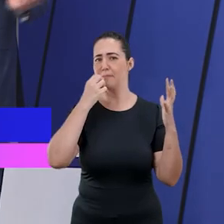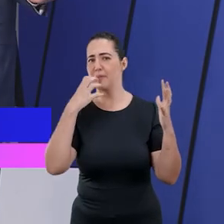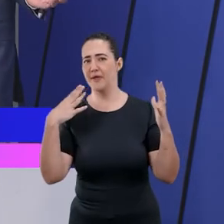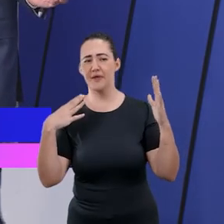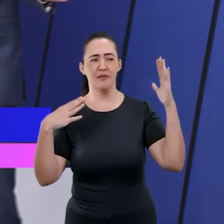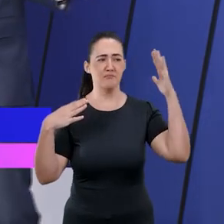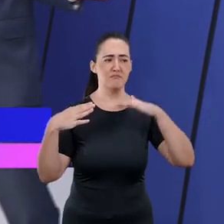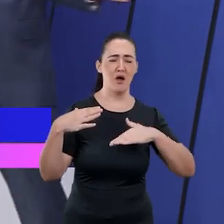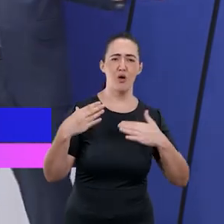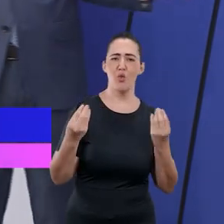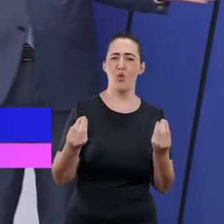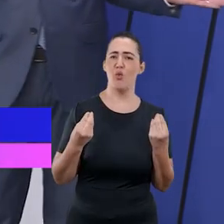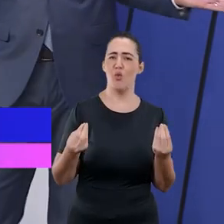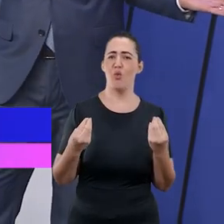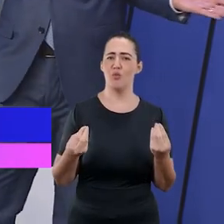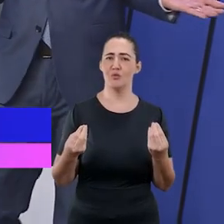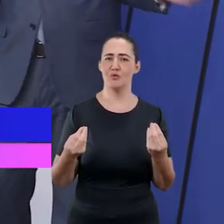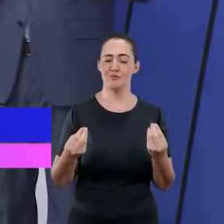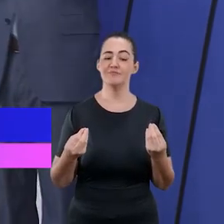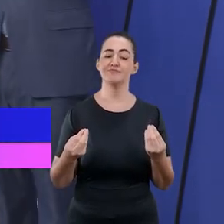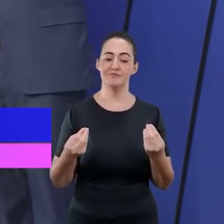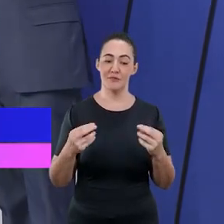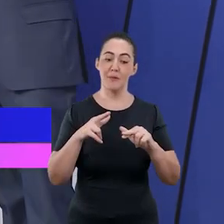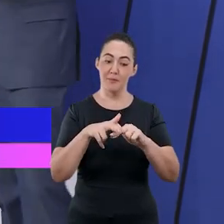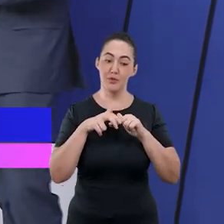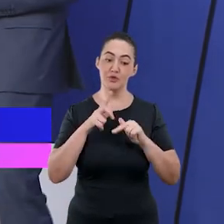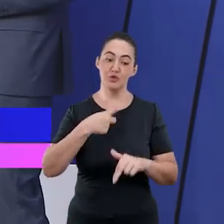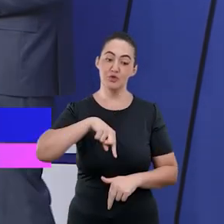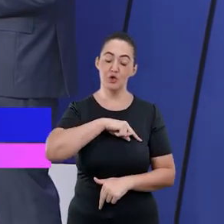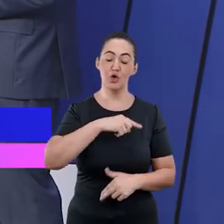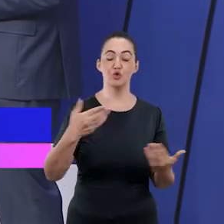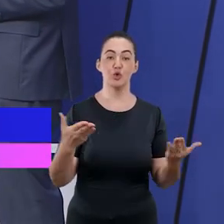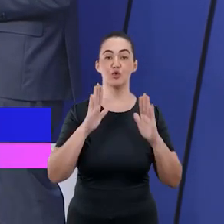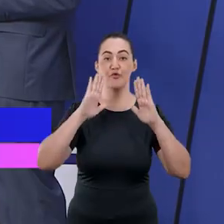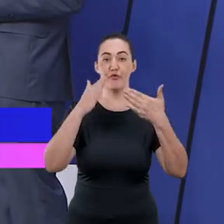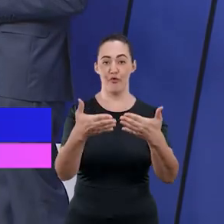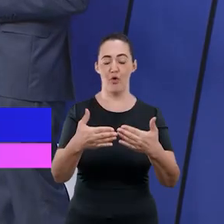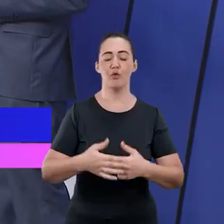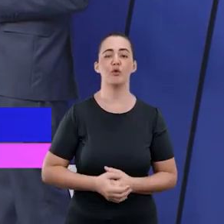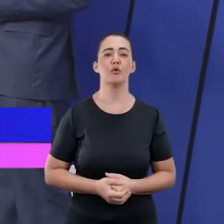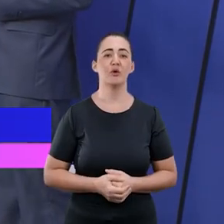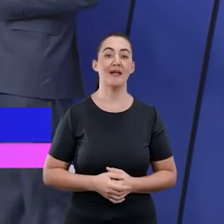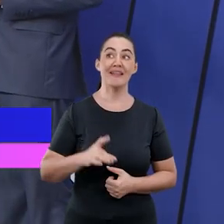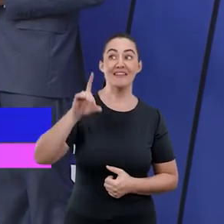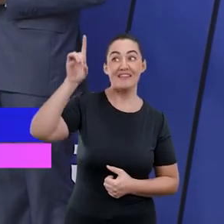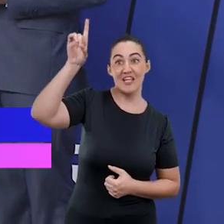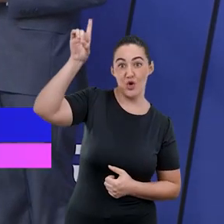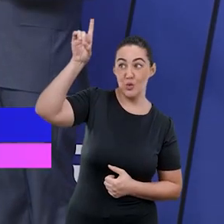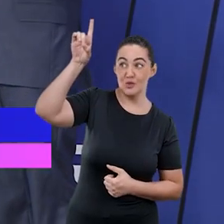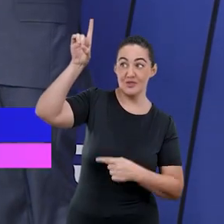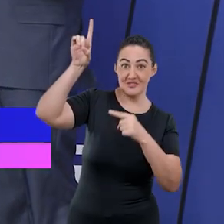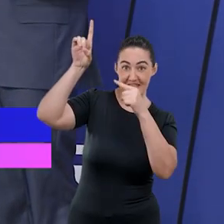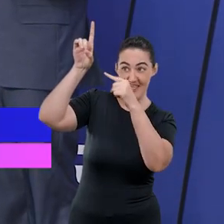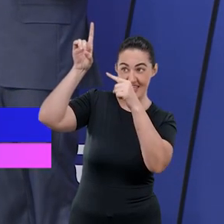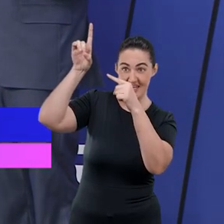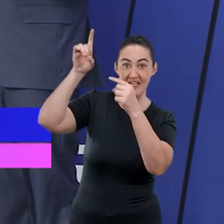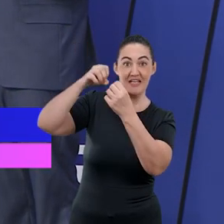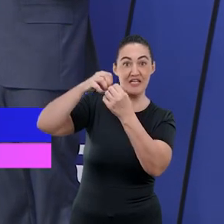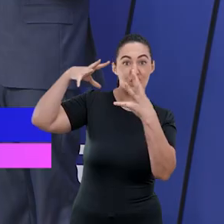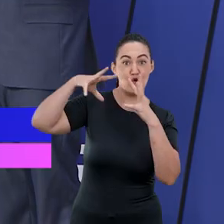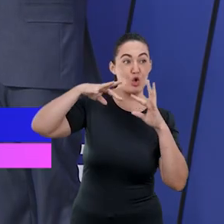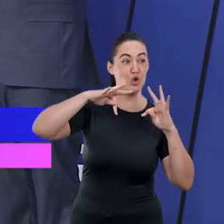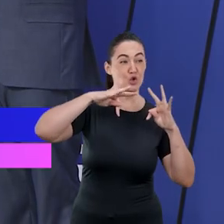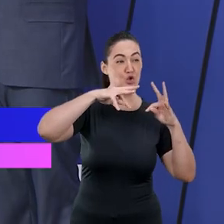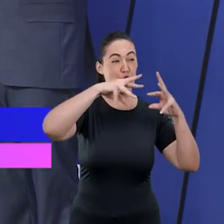E a questão é o objetivo central desse nosso programa Arena do Futuro. Deus, que é o Criador de todas as